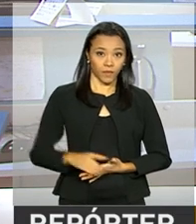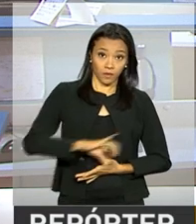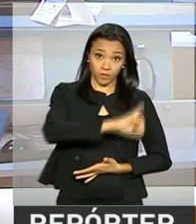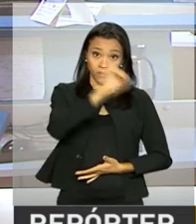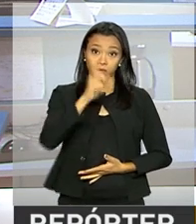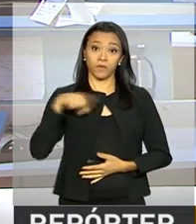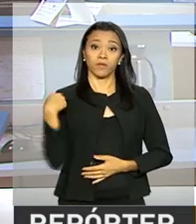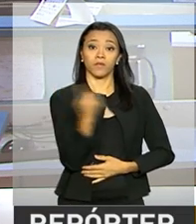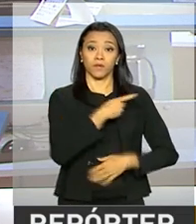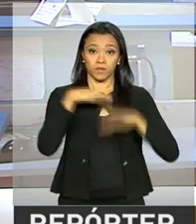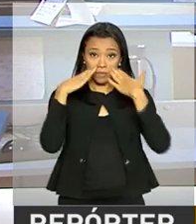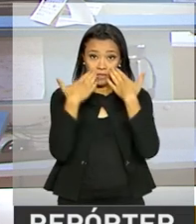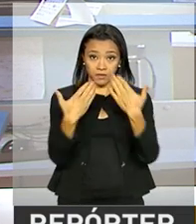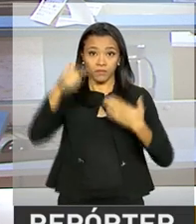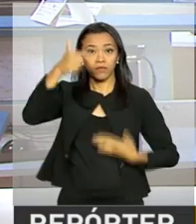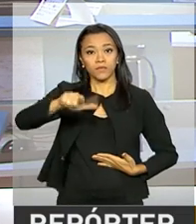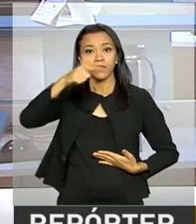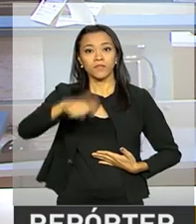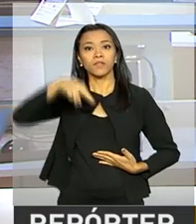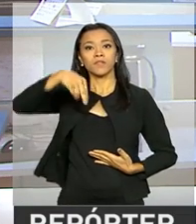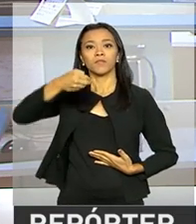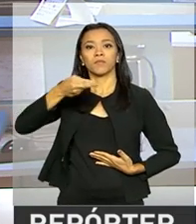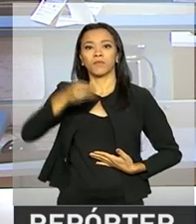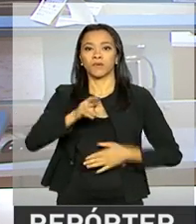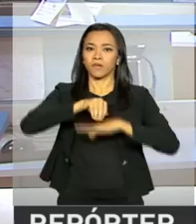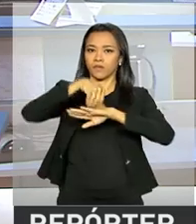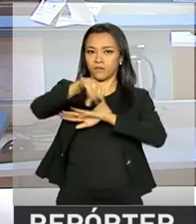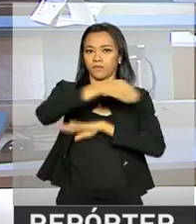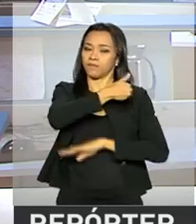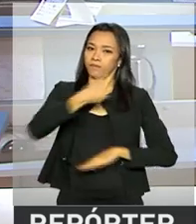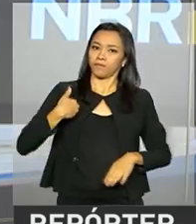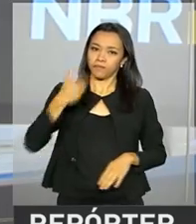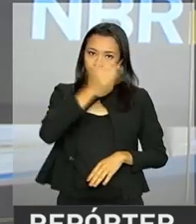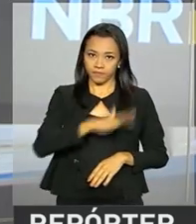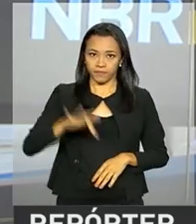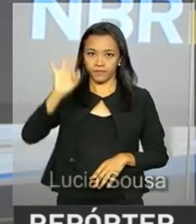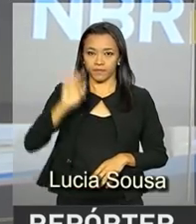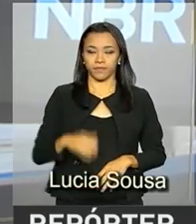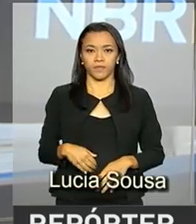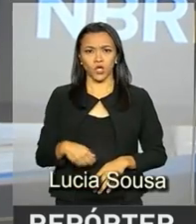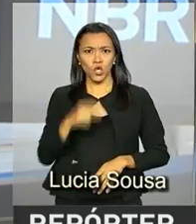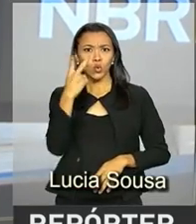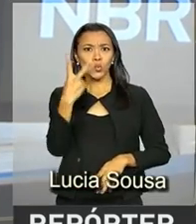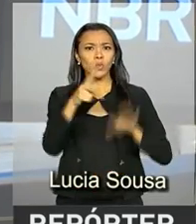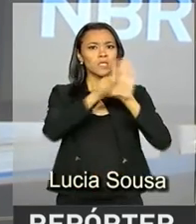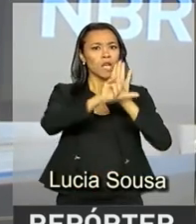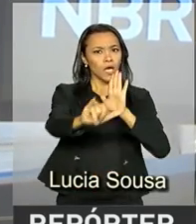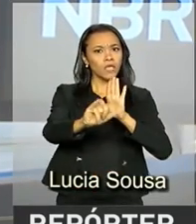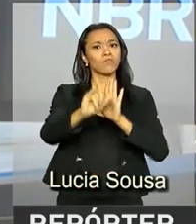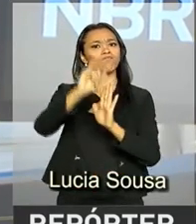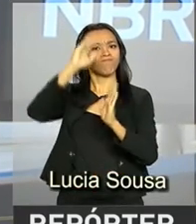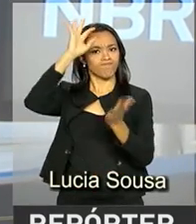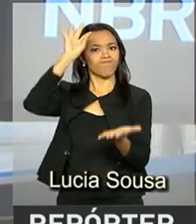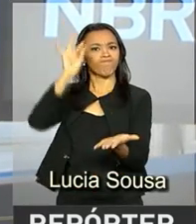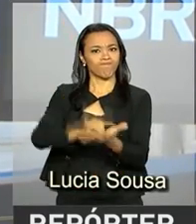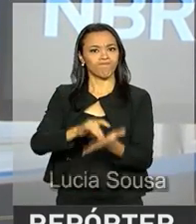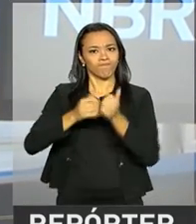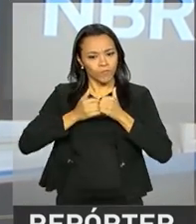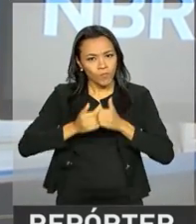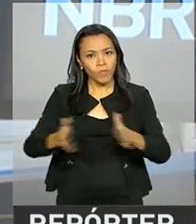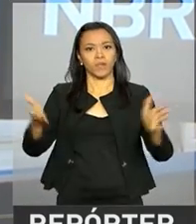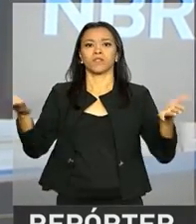Olá estamos de volta com repórter NBR e as notícias do governo federal e duas leis começaram a valer a partir desta